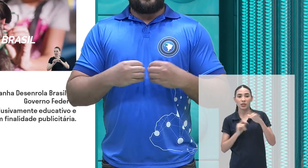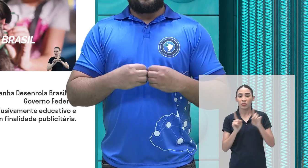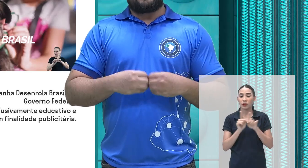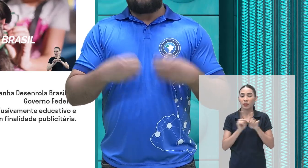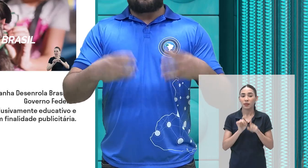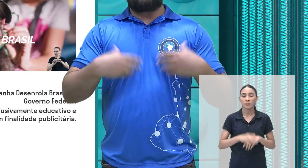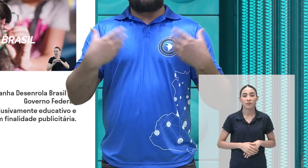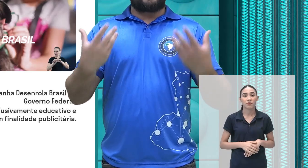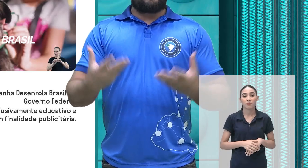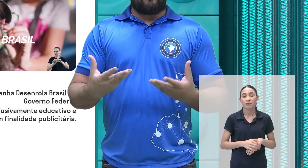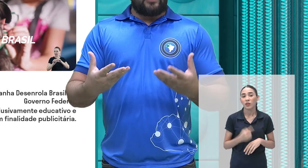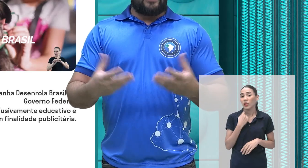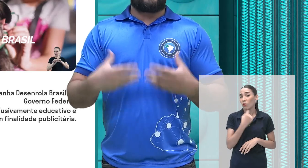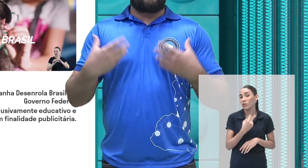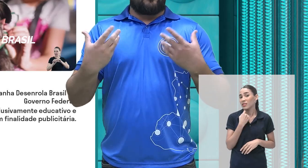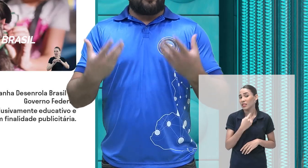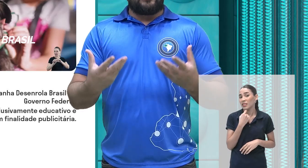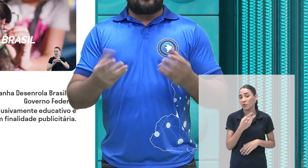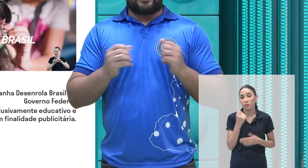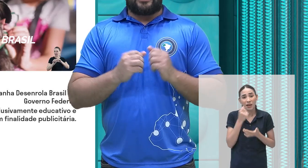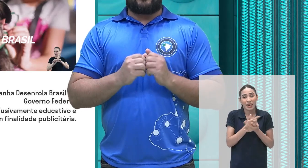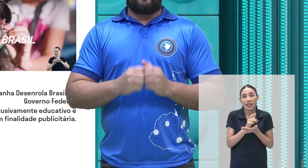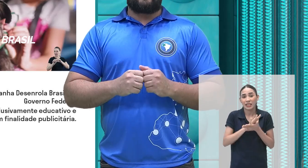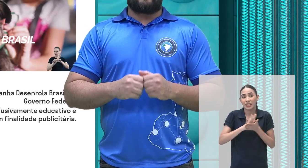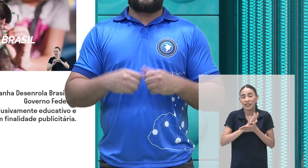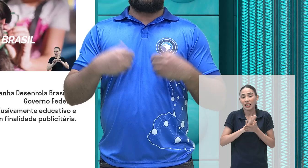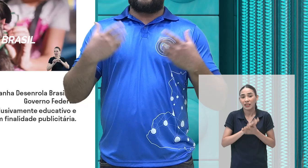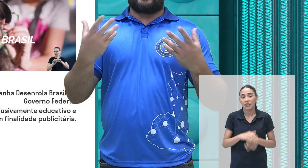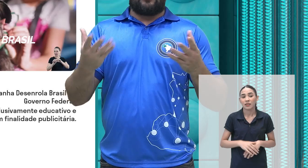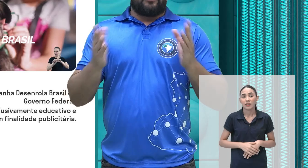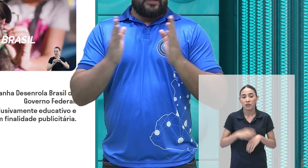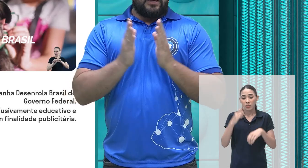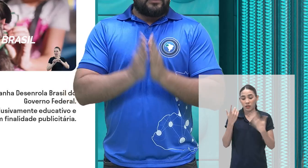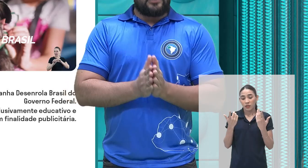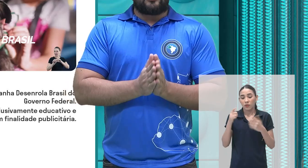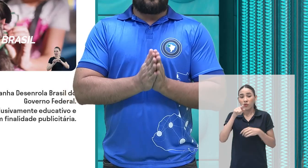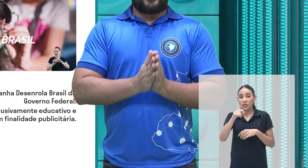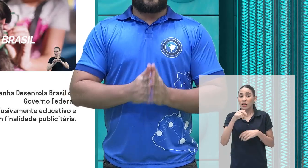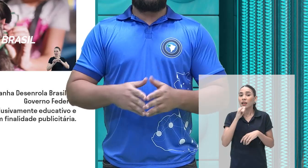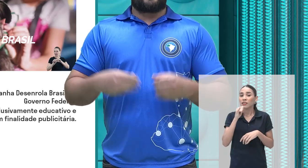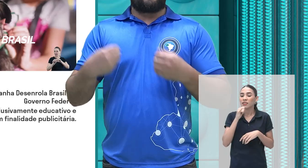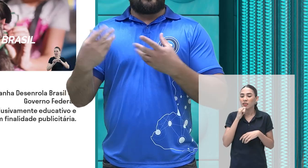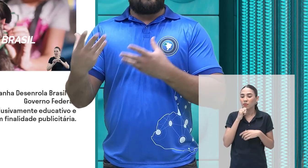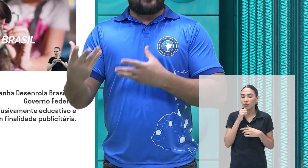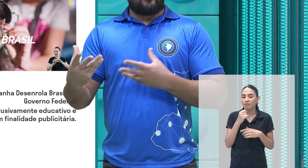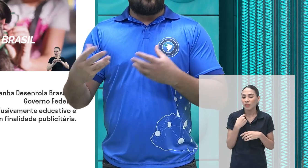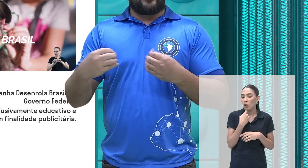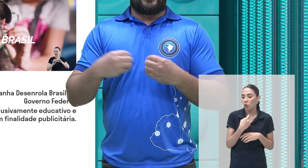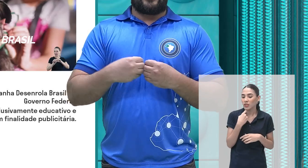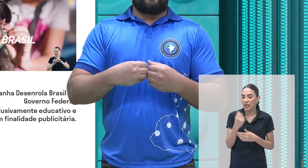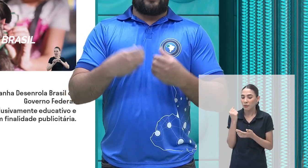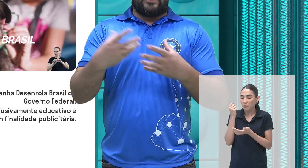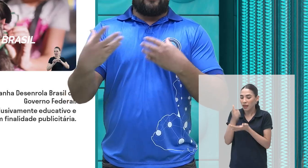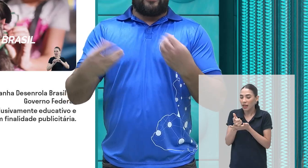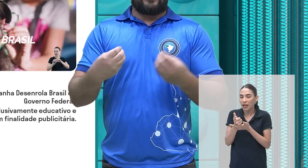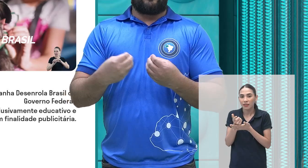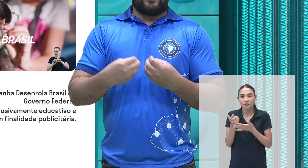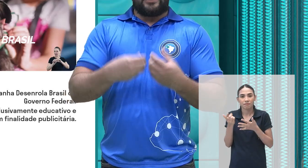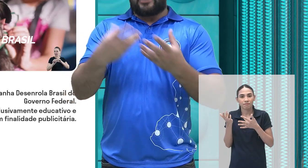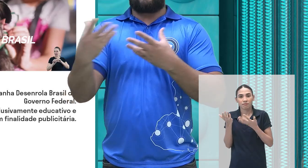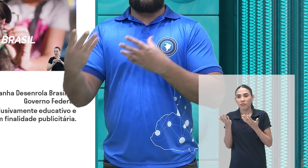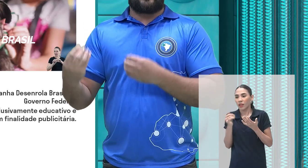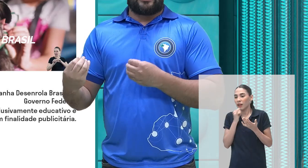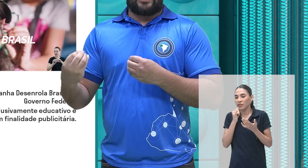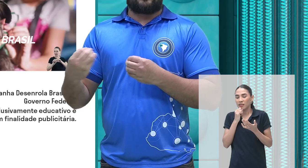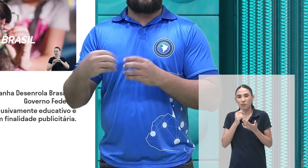instituições, e não estavam conseguindo honrar os seus compromissos. E claro, quando você, por exemplo, deixa de pagar uma dívida como a que é feita